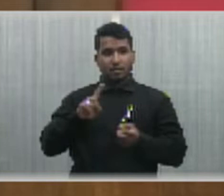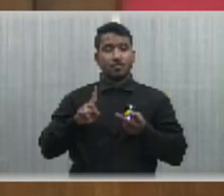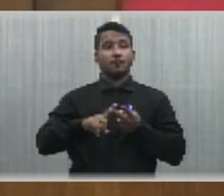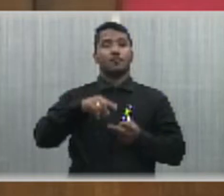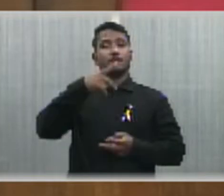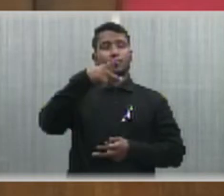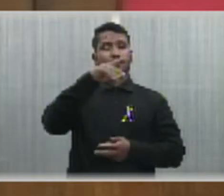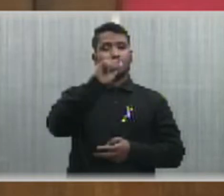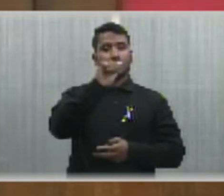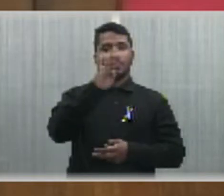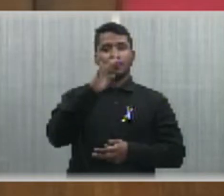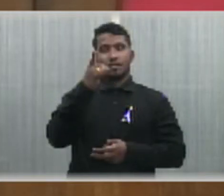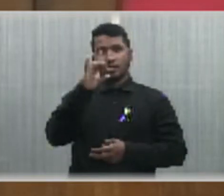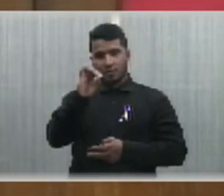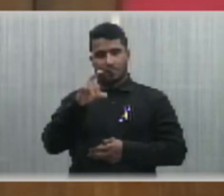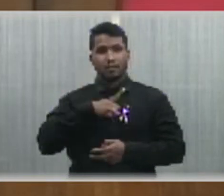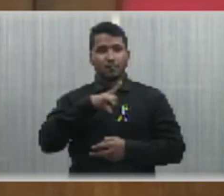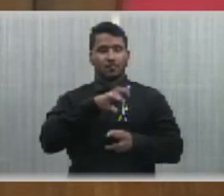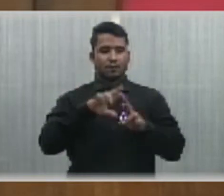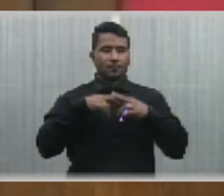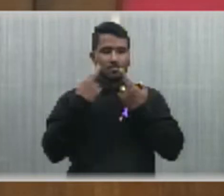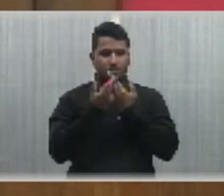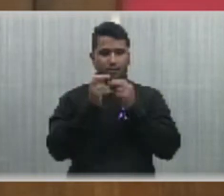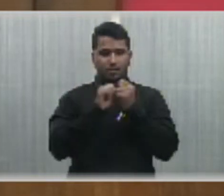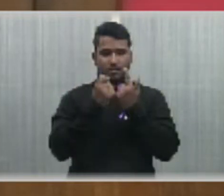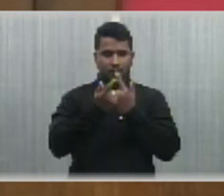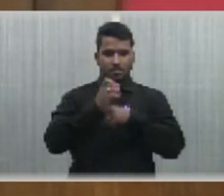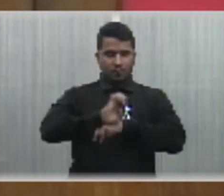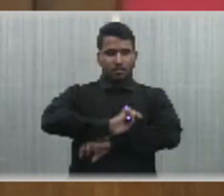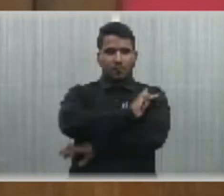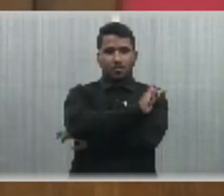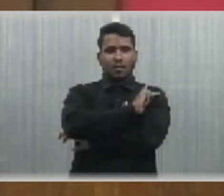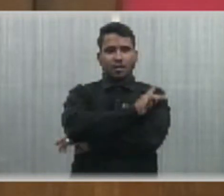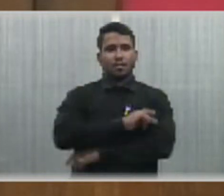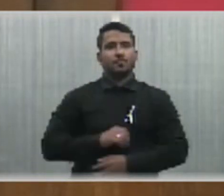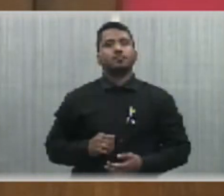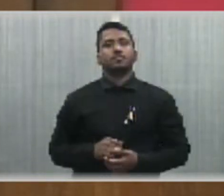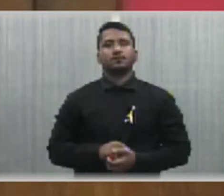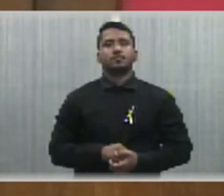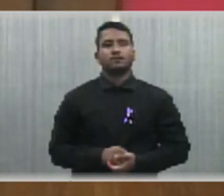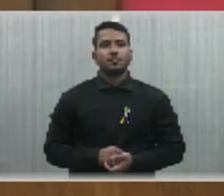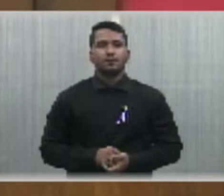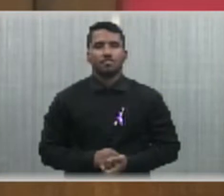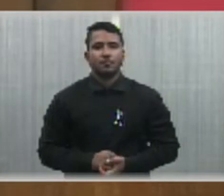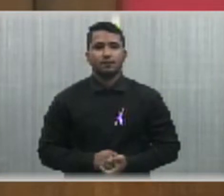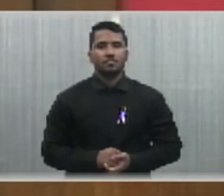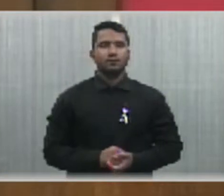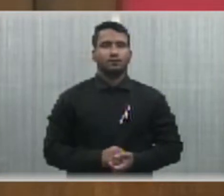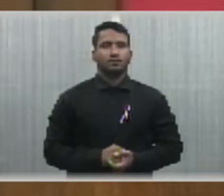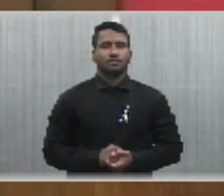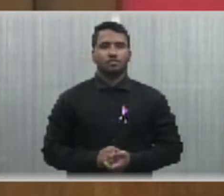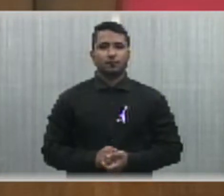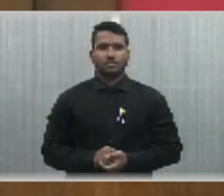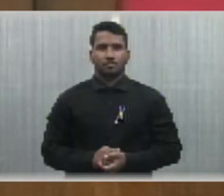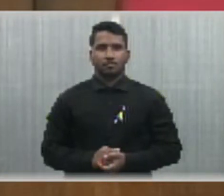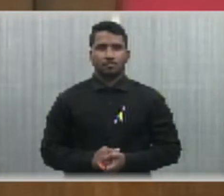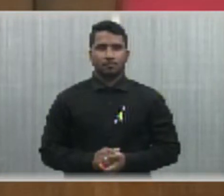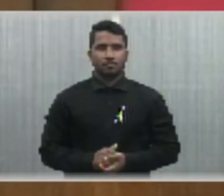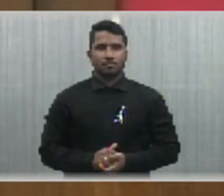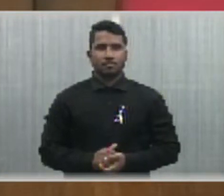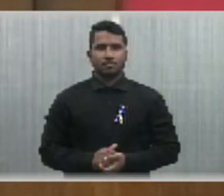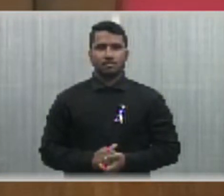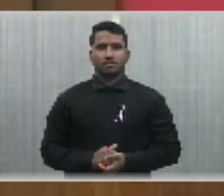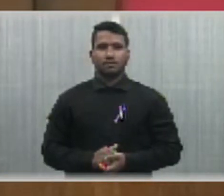a 52ª sessão ordinária da 4ª sessão legislativa da 19ª legislatura da